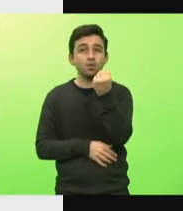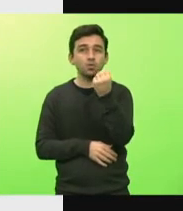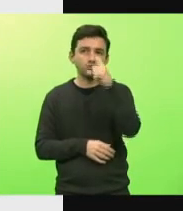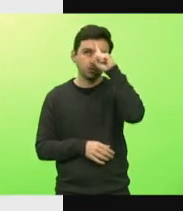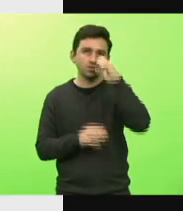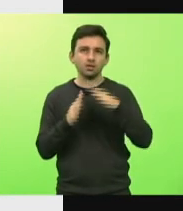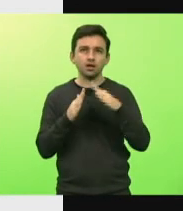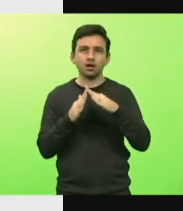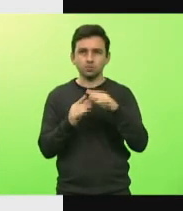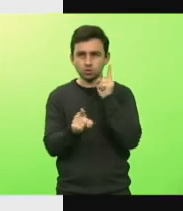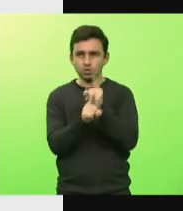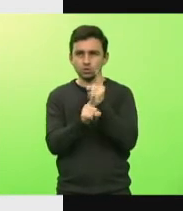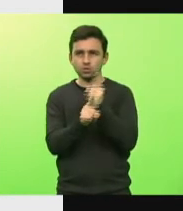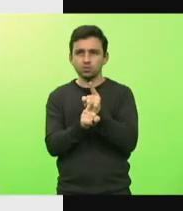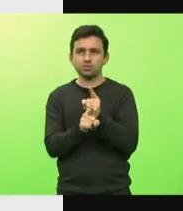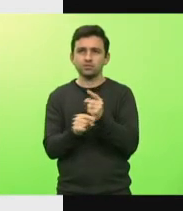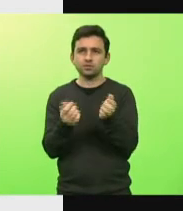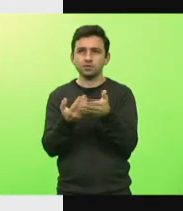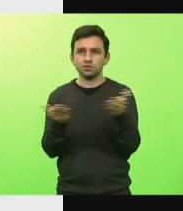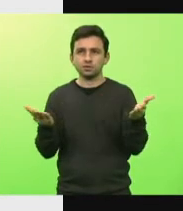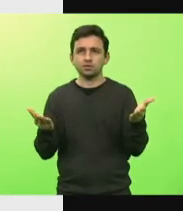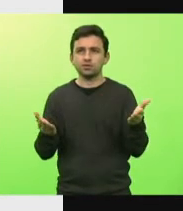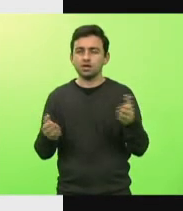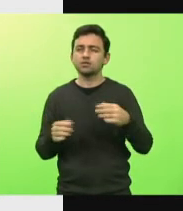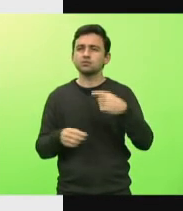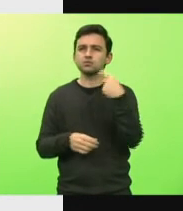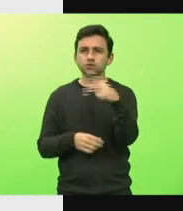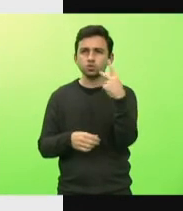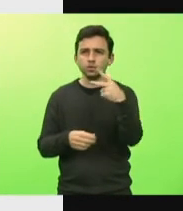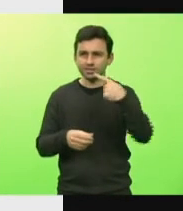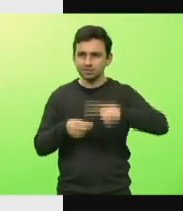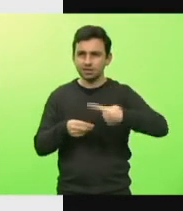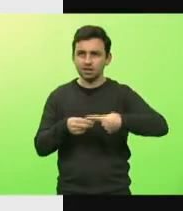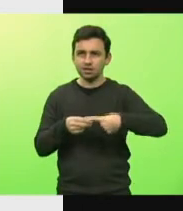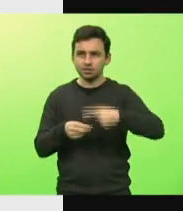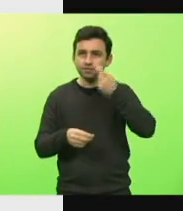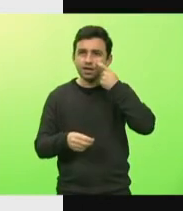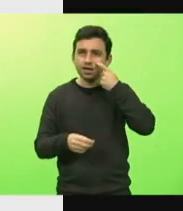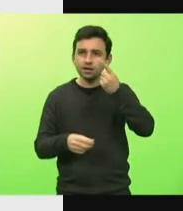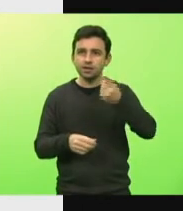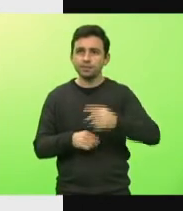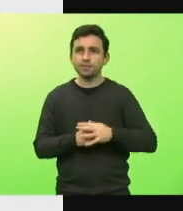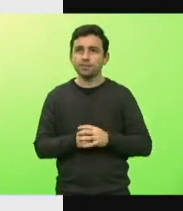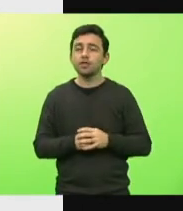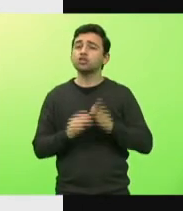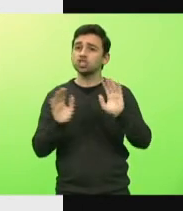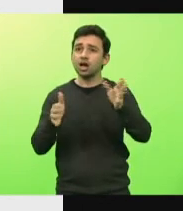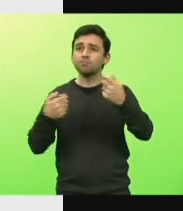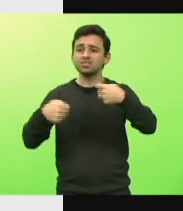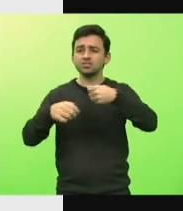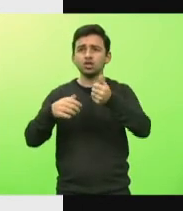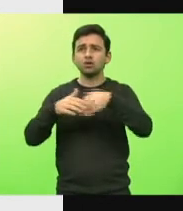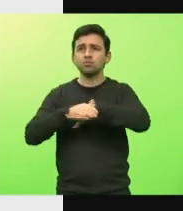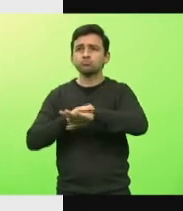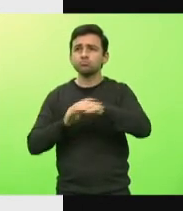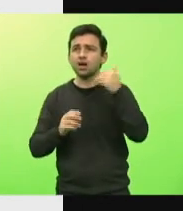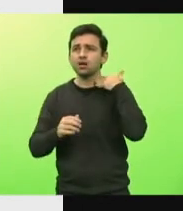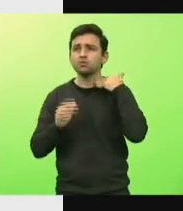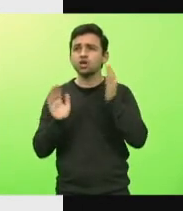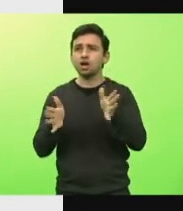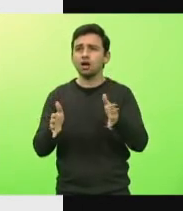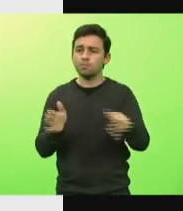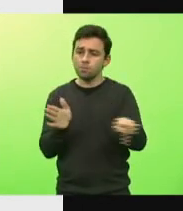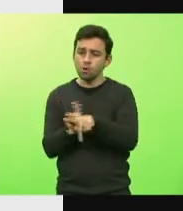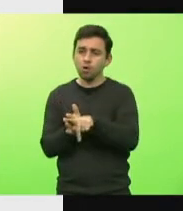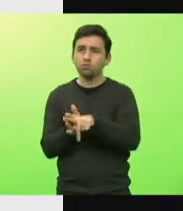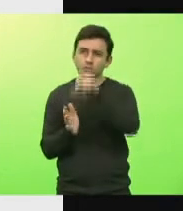aí, catarinense, a sua cidade, o seu hospital. Tá? Esse dinheiro já era para estar na conta do seu hospital, da